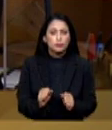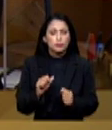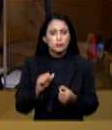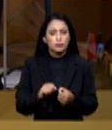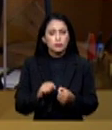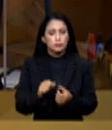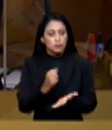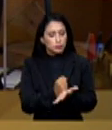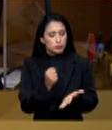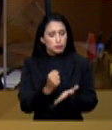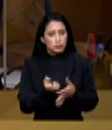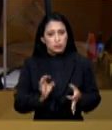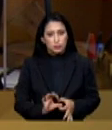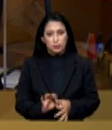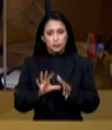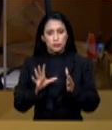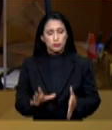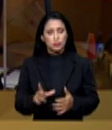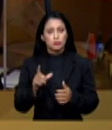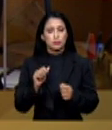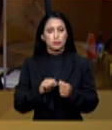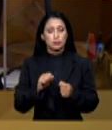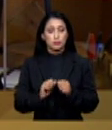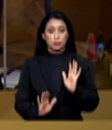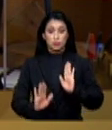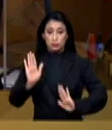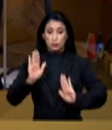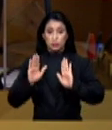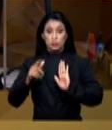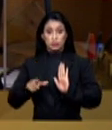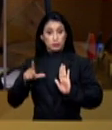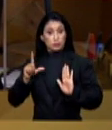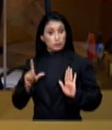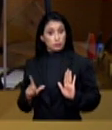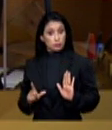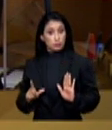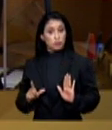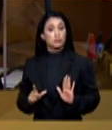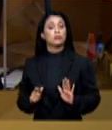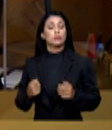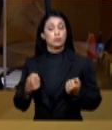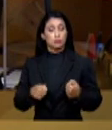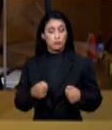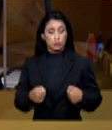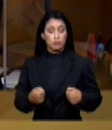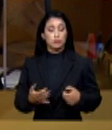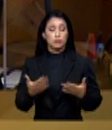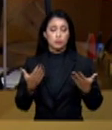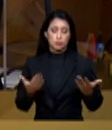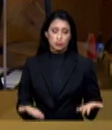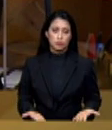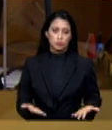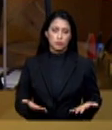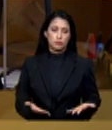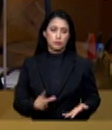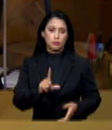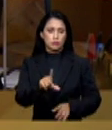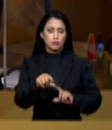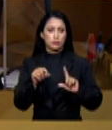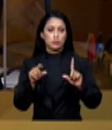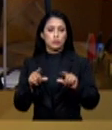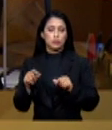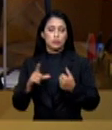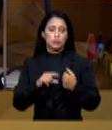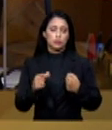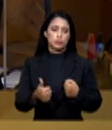ser feita mediante contrato de concessão precedida de licitação Foi isso mesmo espírito de privilegiar a